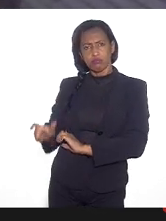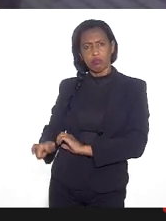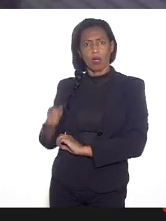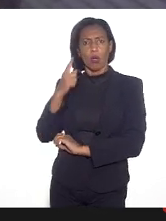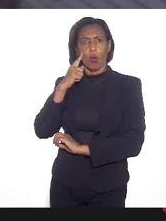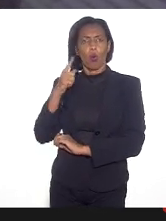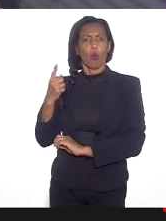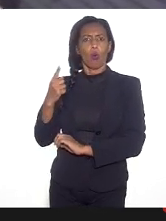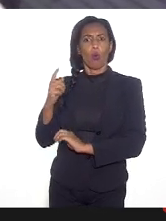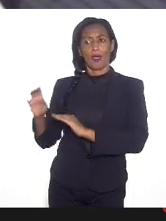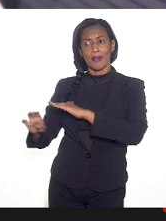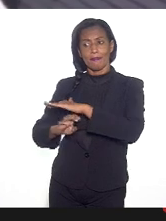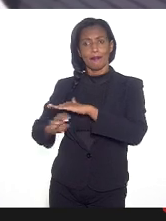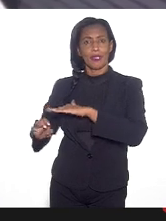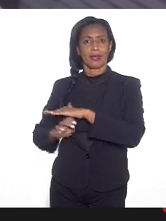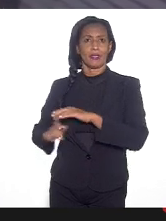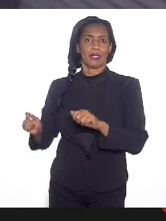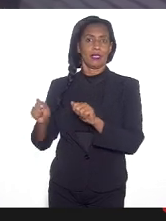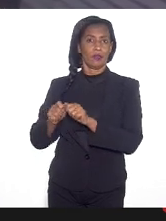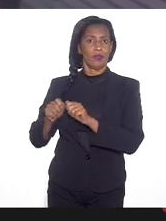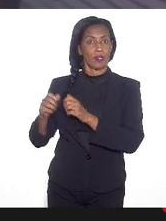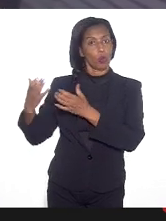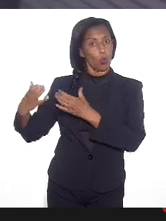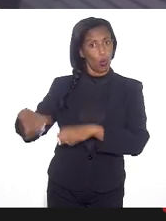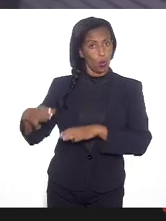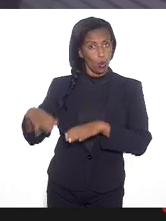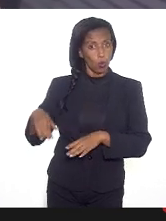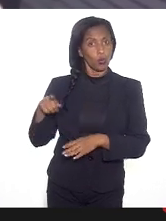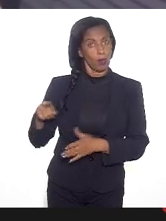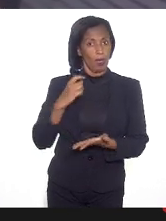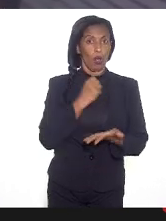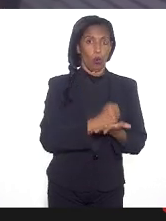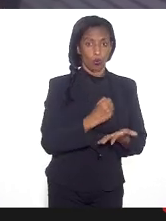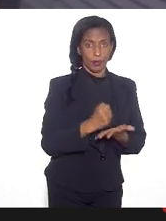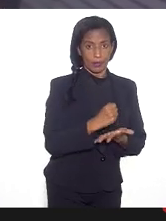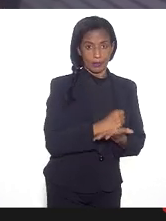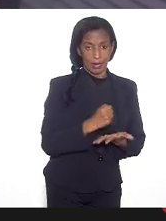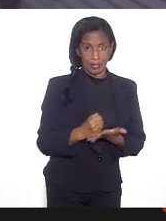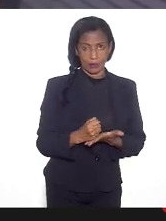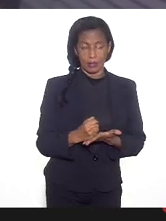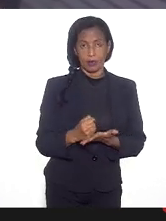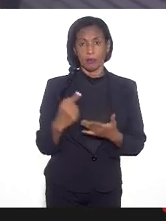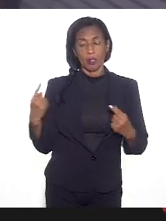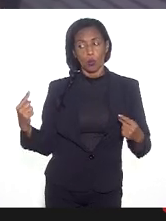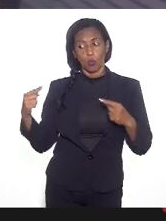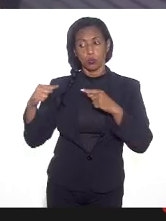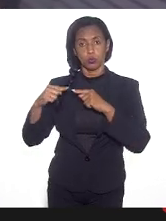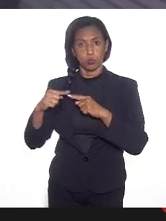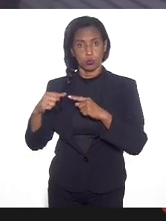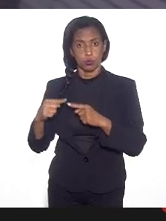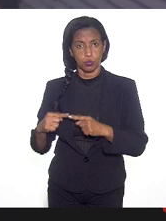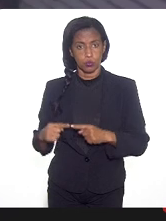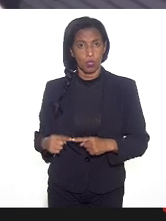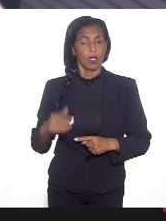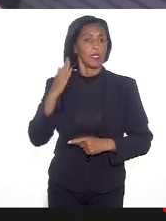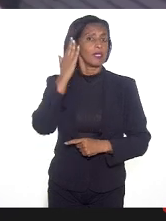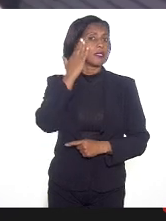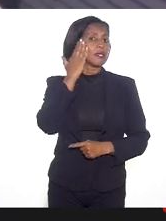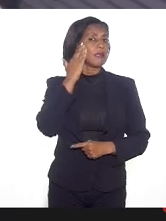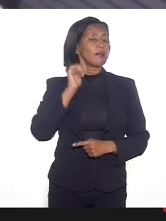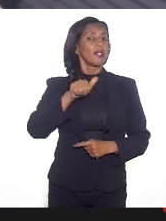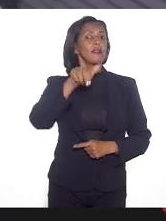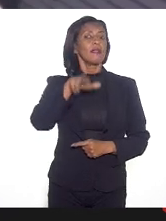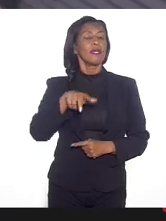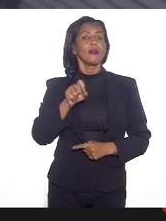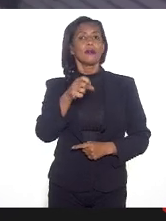que fizeram os concursos, que eram as nossas contratadas, para que a gente chegue num acordo e saiba realmente quem